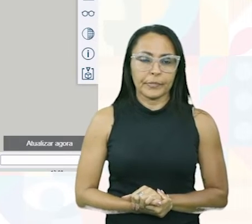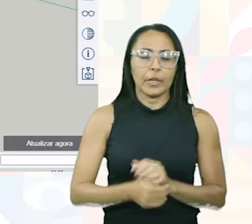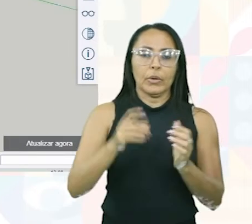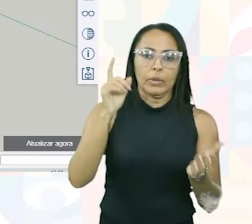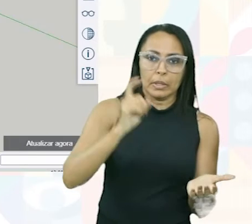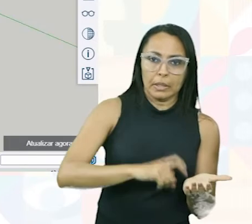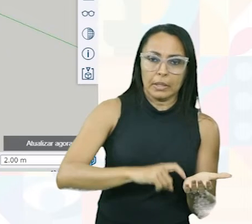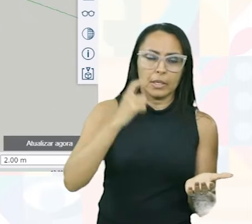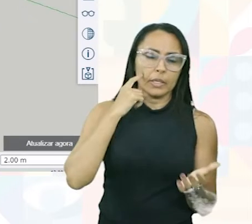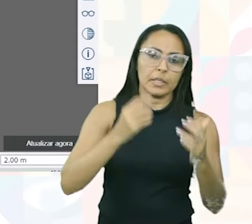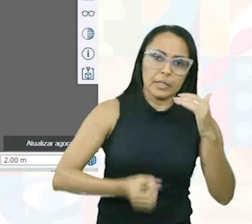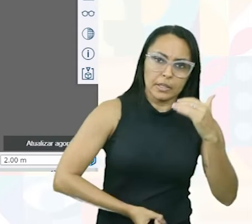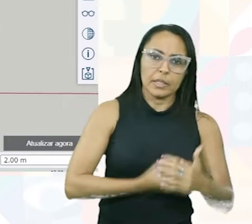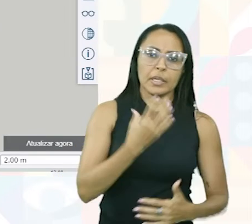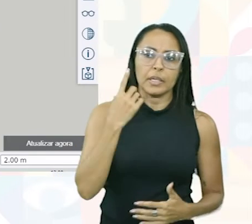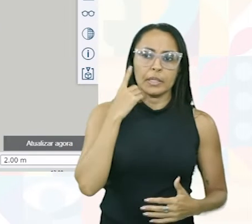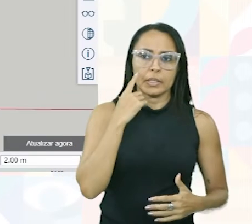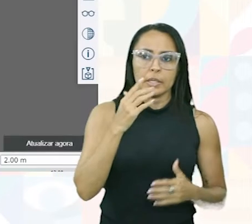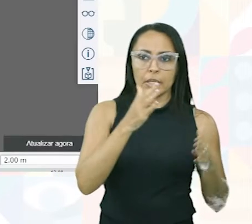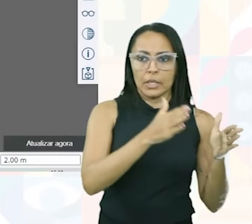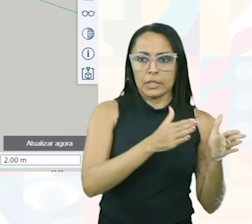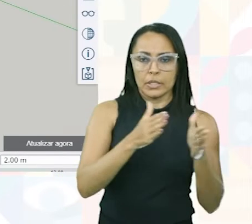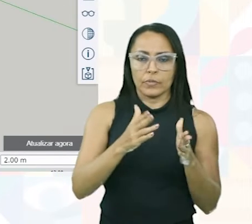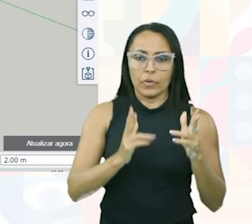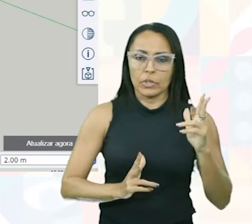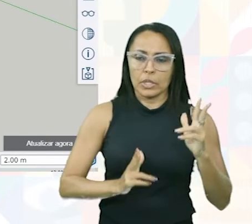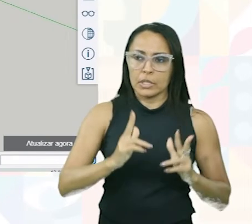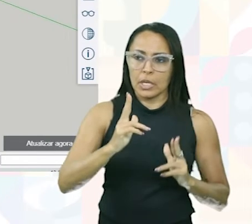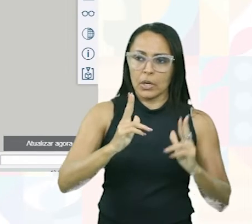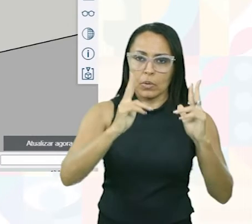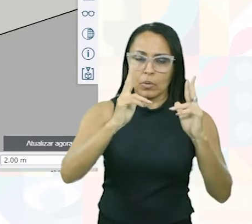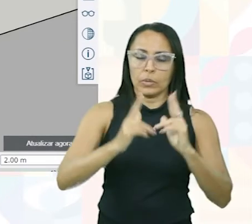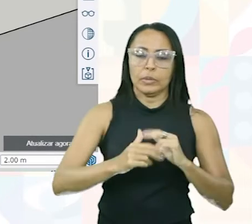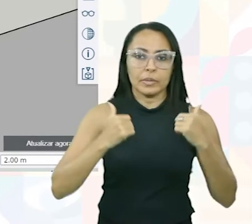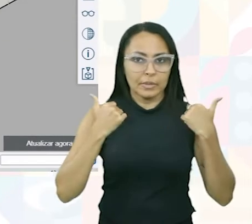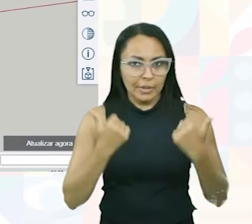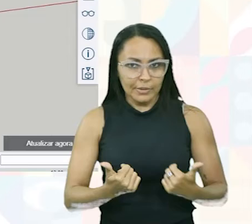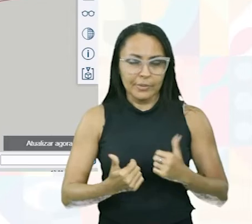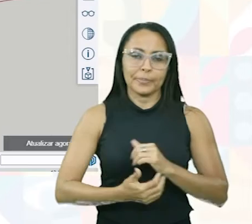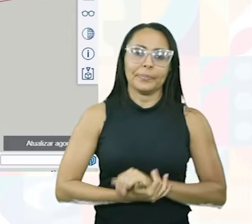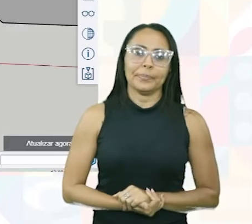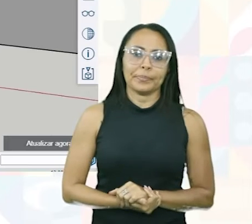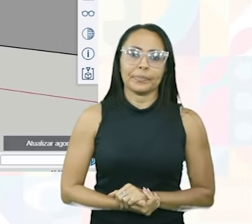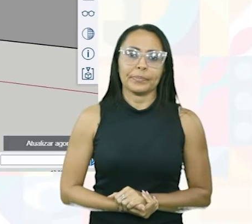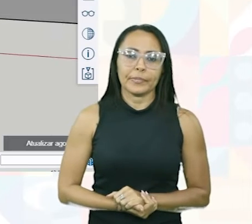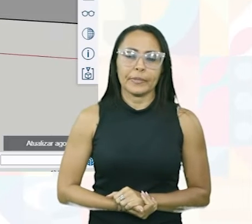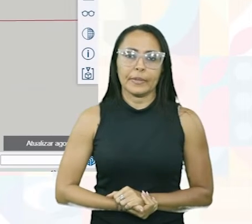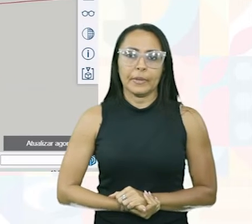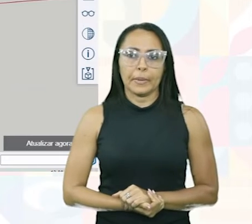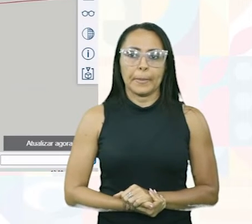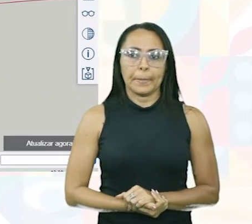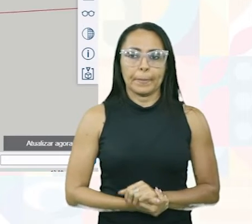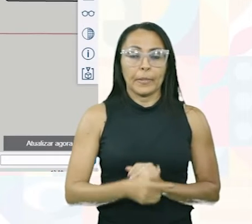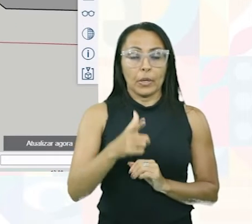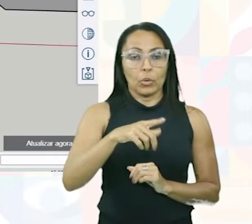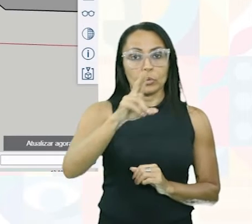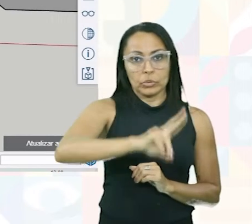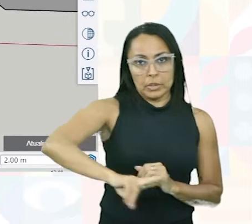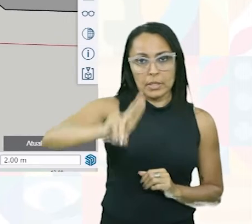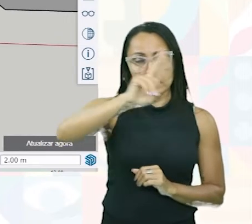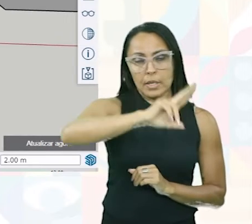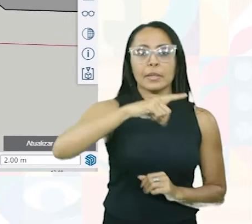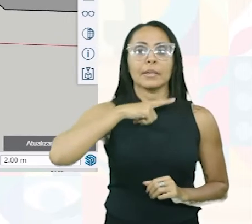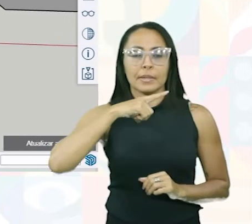trás e criei, né, esse furo, esse recorte, certo? Essa é a outra utilidade que a gente